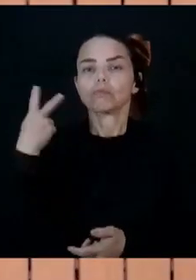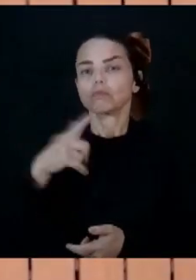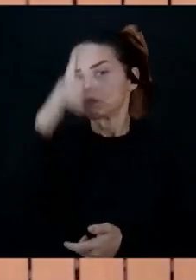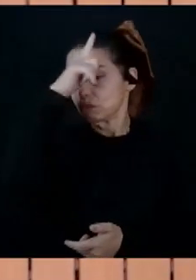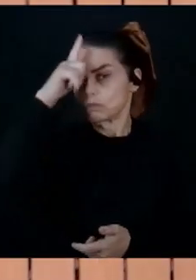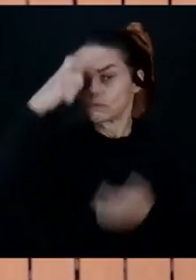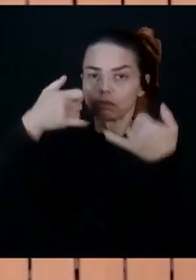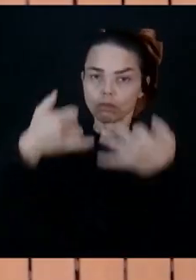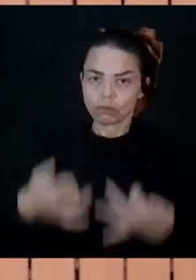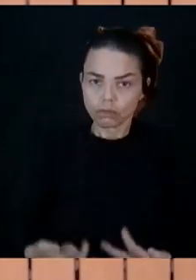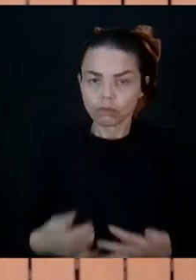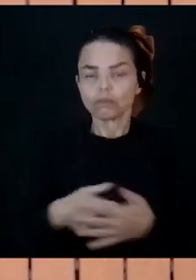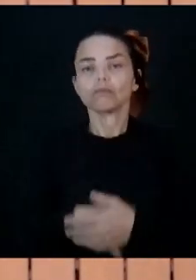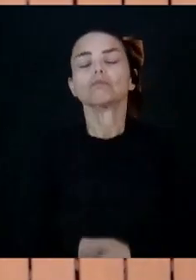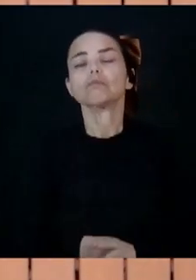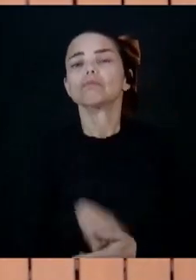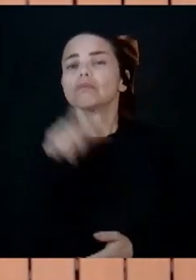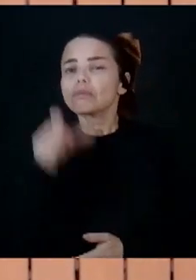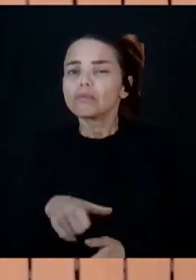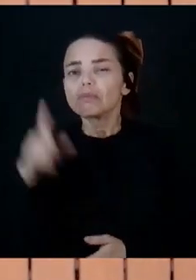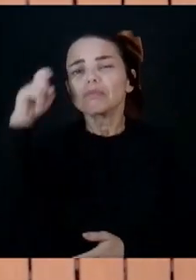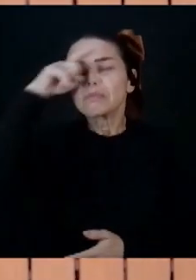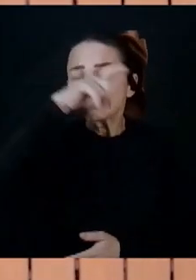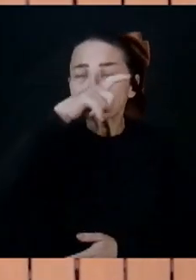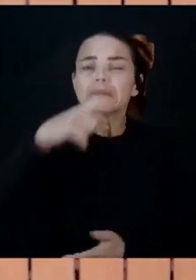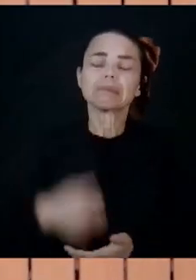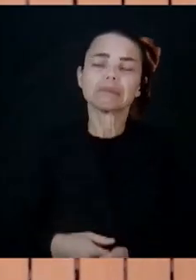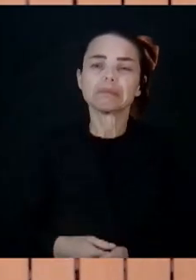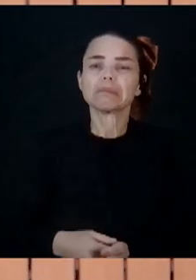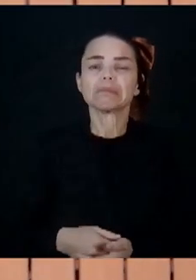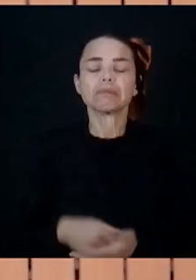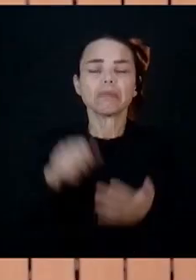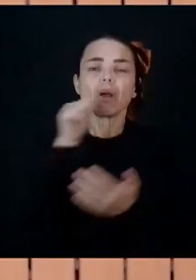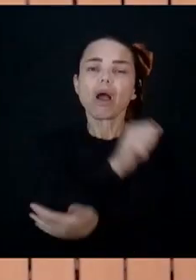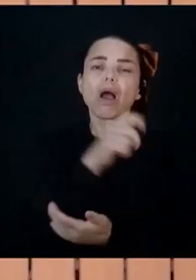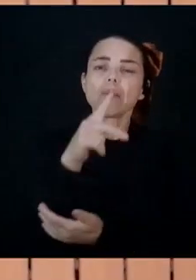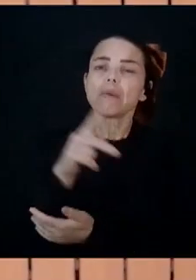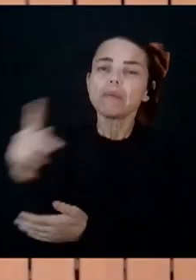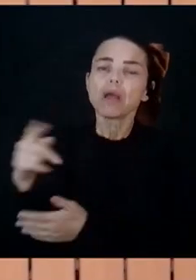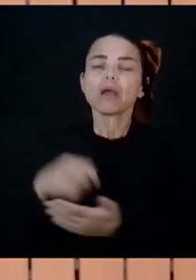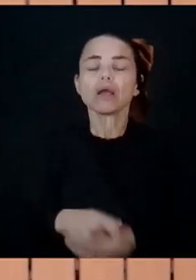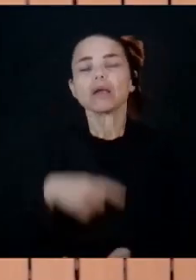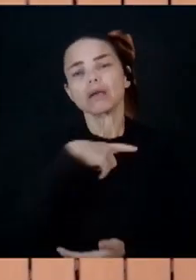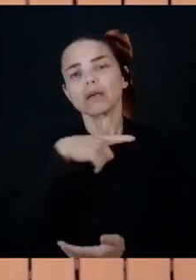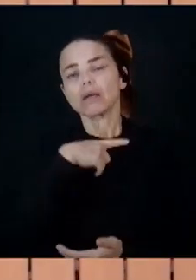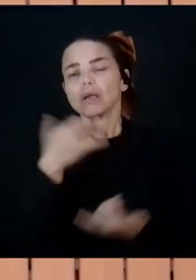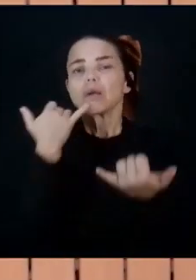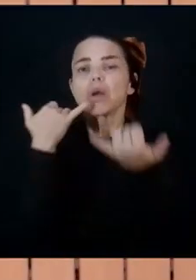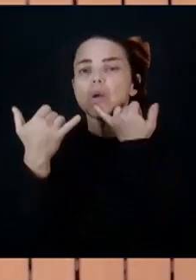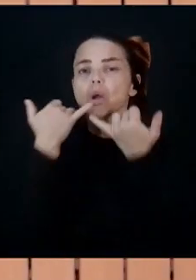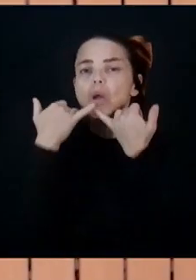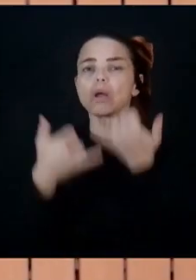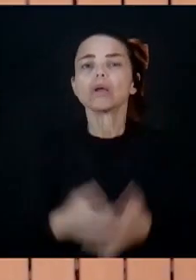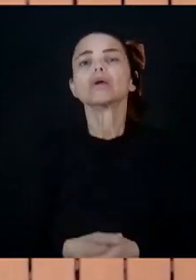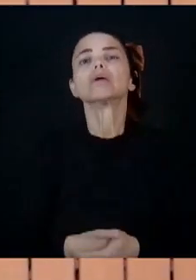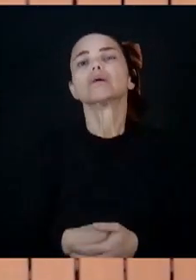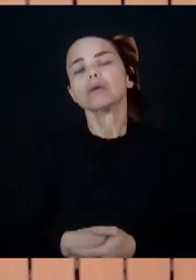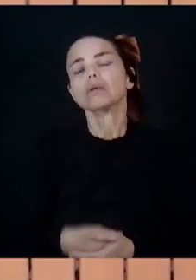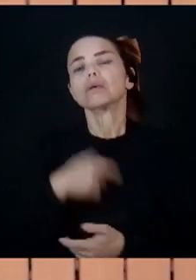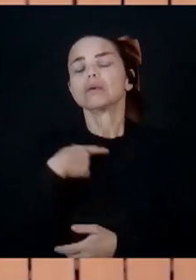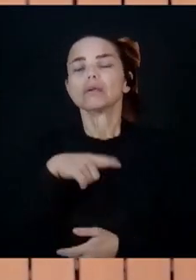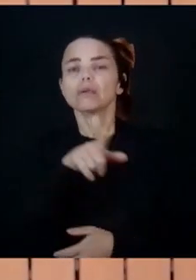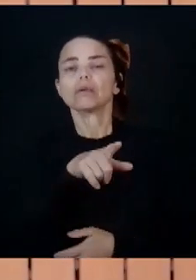aqui, essa pessoa tem mais dificuldade de olhar um aplicativo, de estar tendo todas as informações ali, e você chegar numa agência e